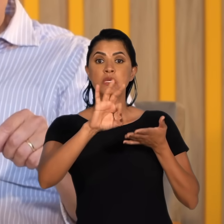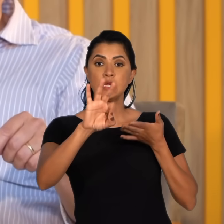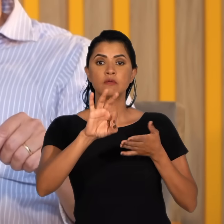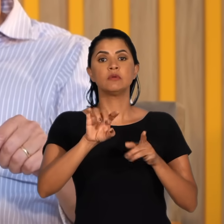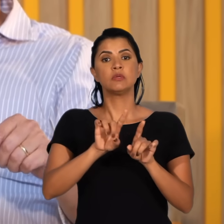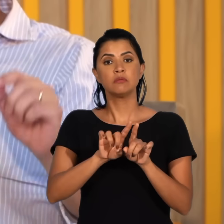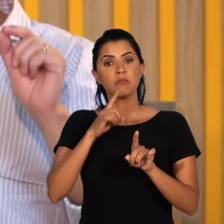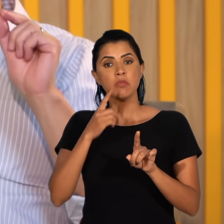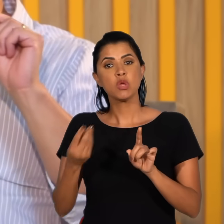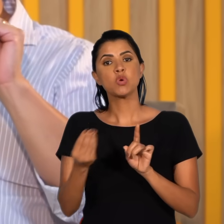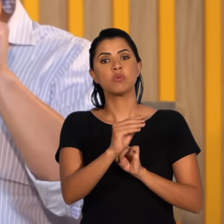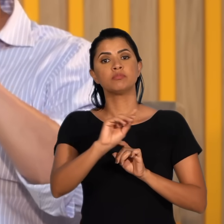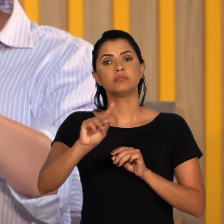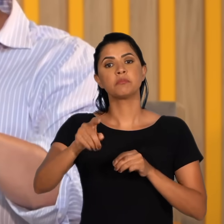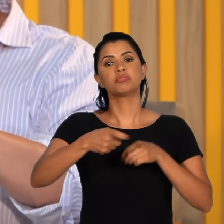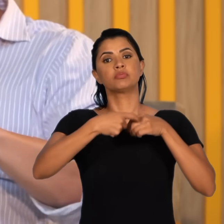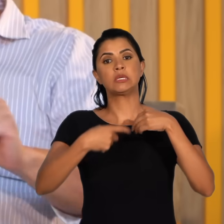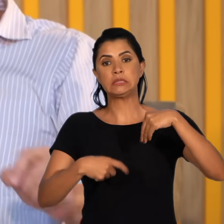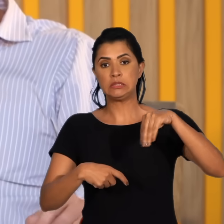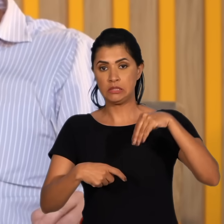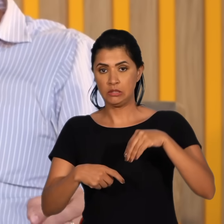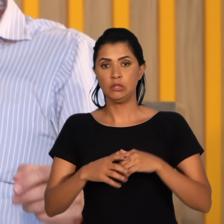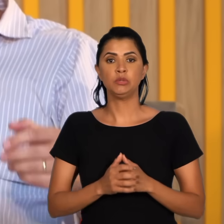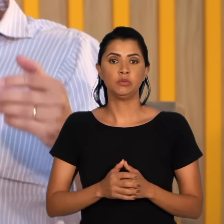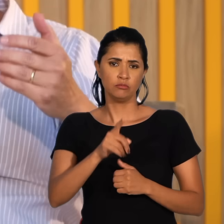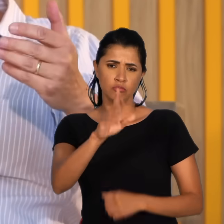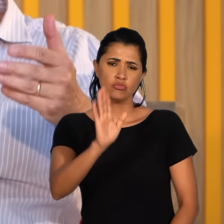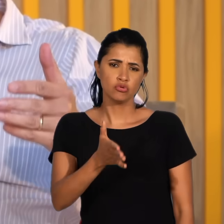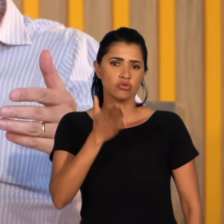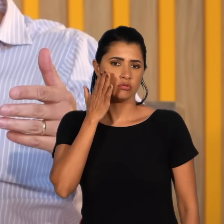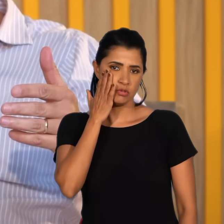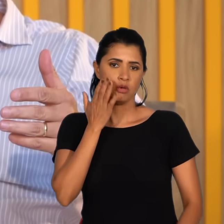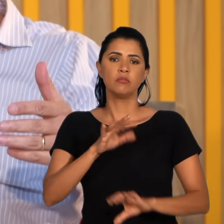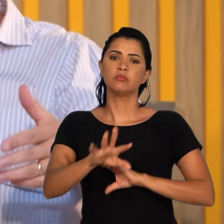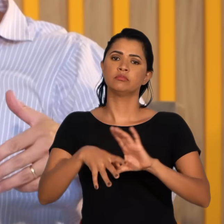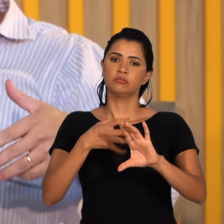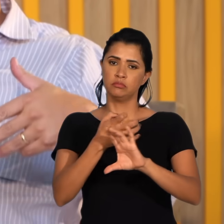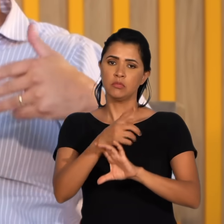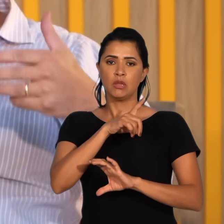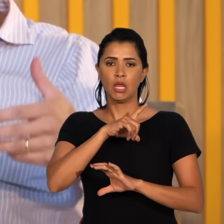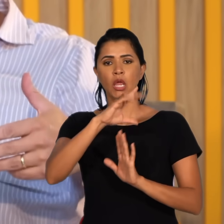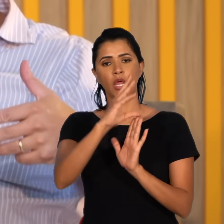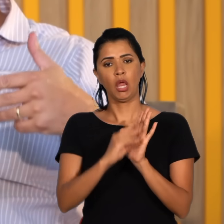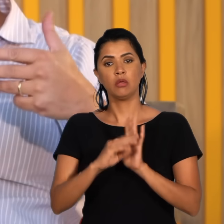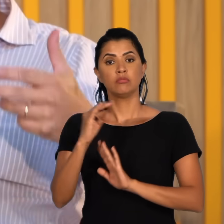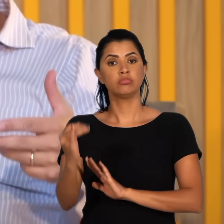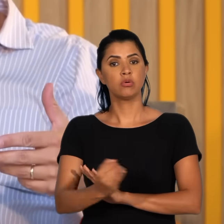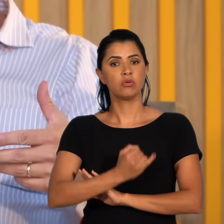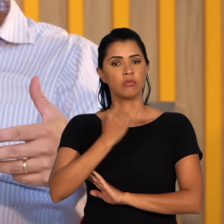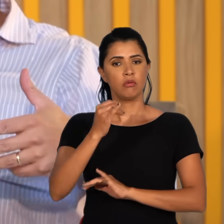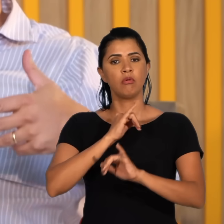nosso canal e já coloca o Sininho das notificações você já sabe que esse canal só tem conteúdo